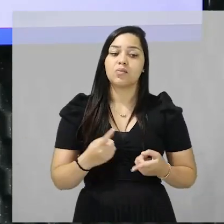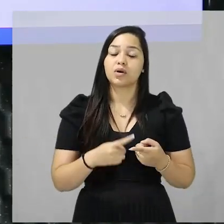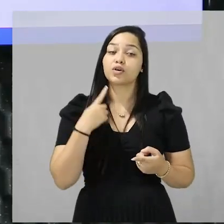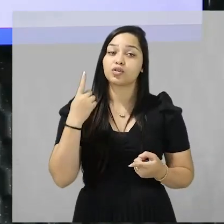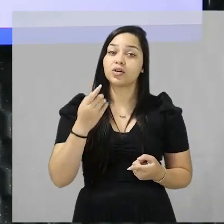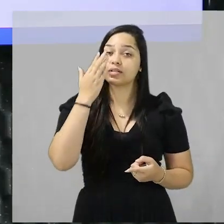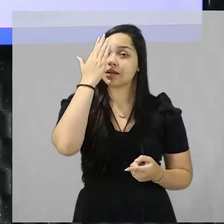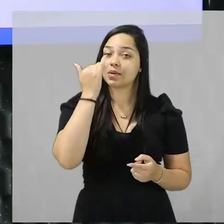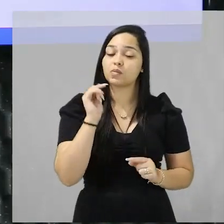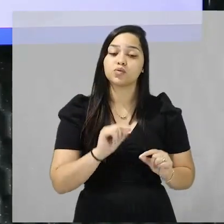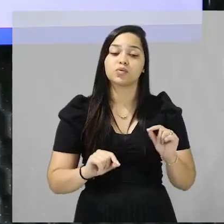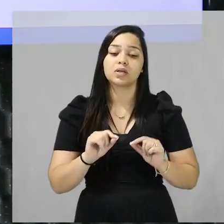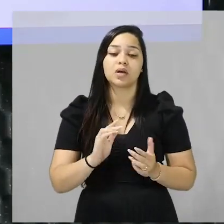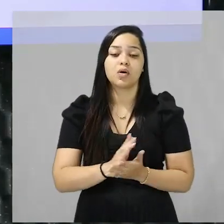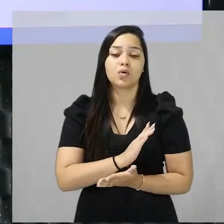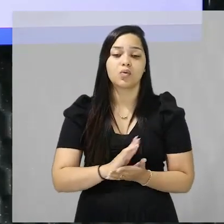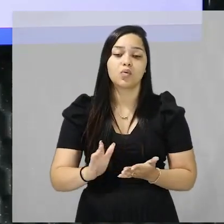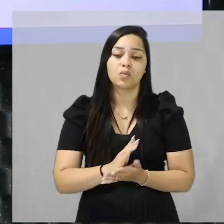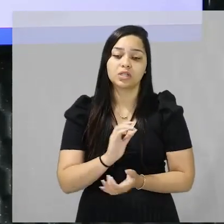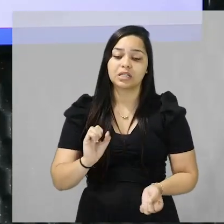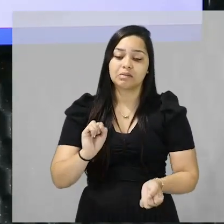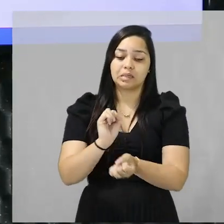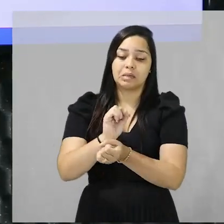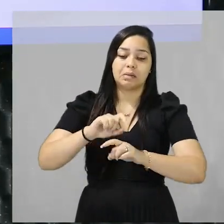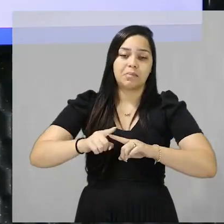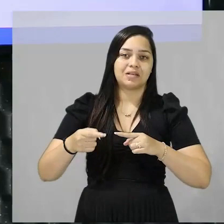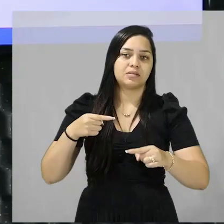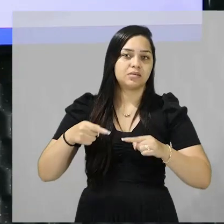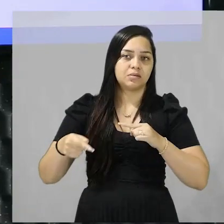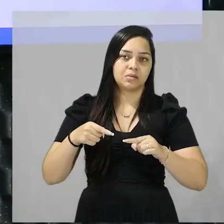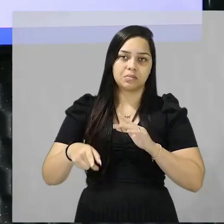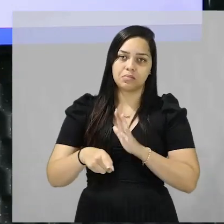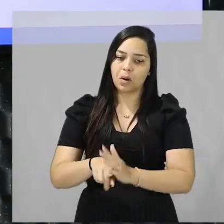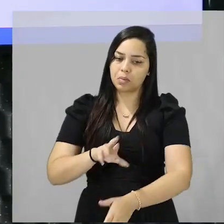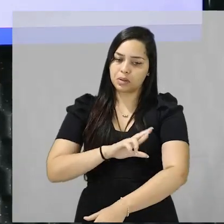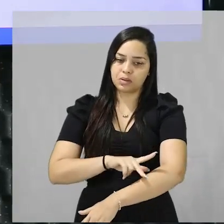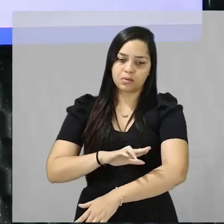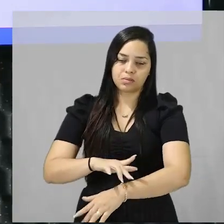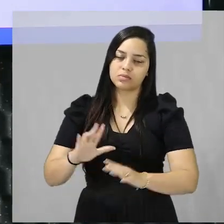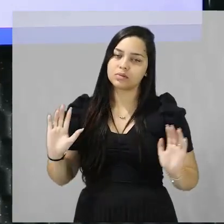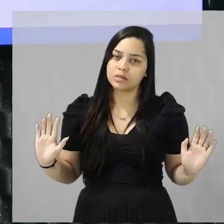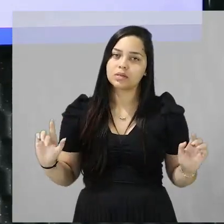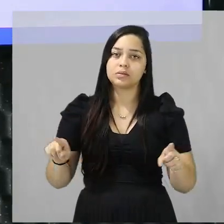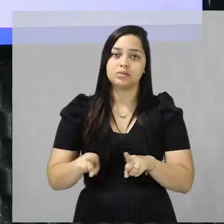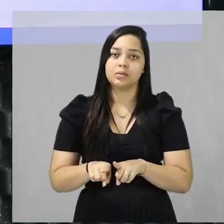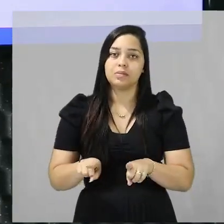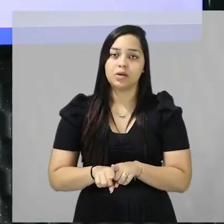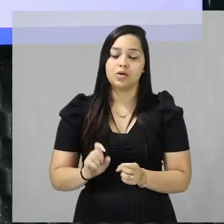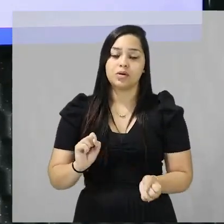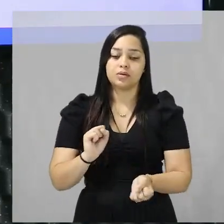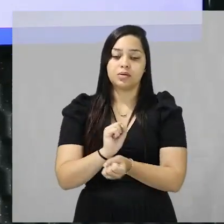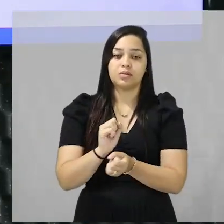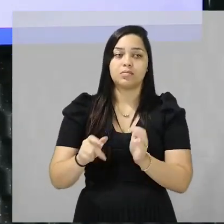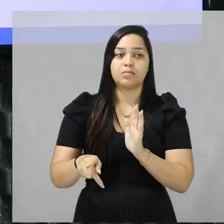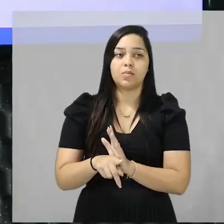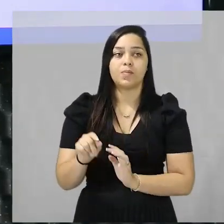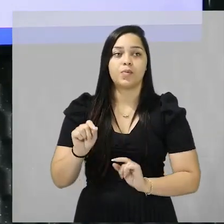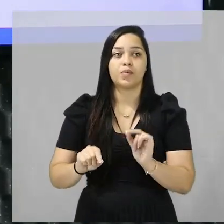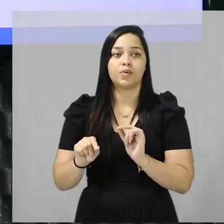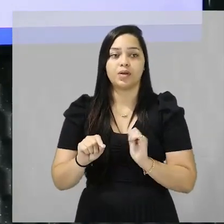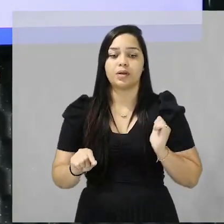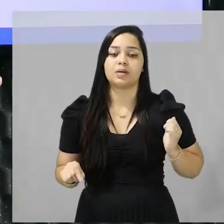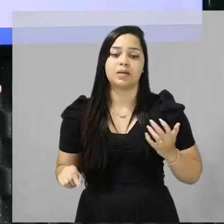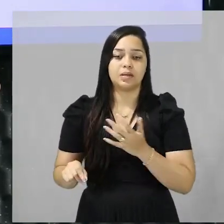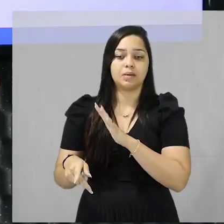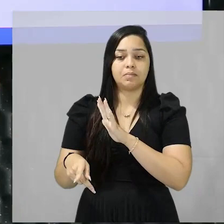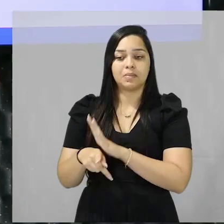que alguns, em função de escravidão, mas não tinha nada a ver com raça, etnia e escravidão, obviamente. A escravidão no mundo da Hélade ela é